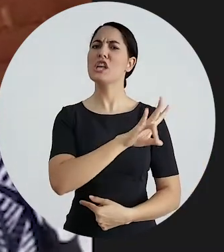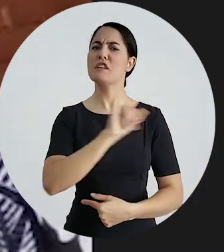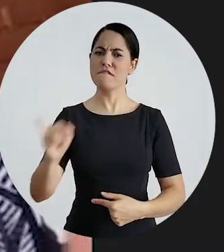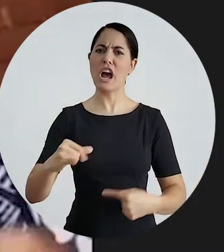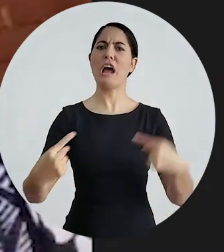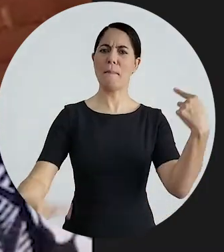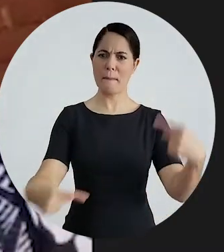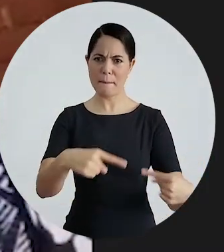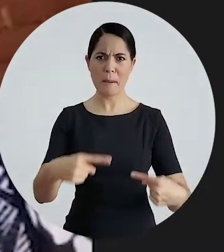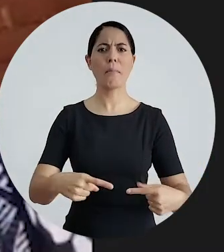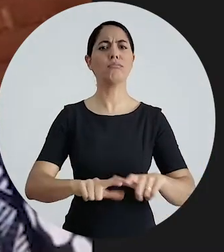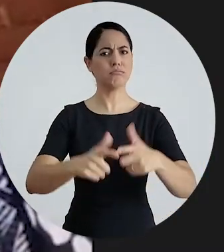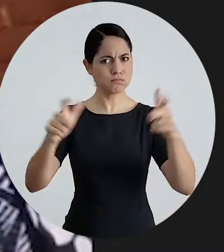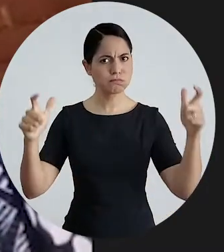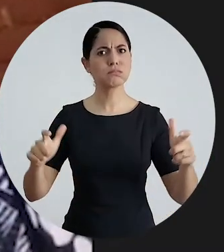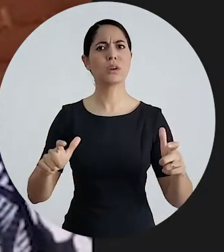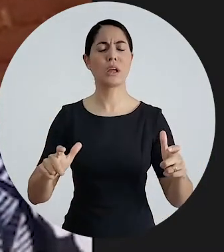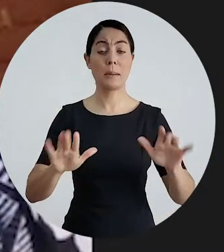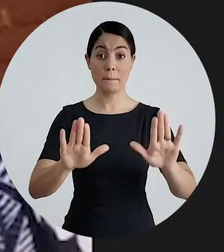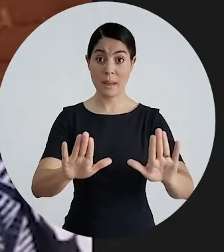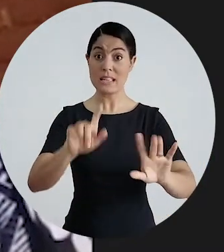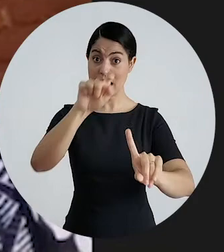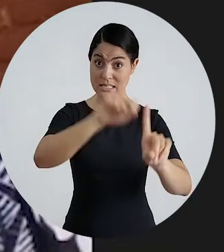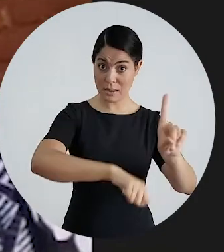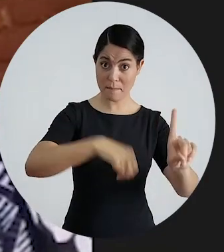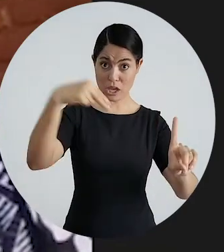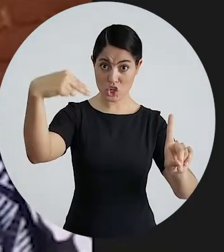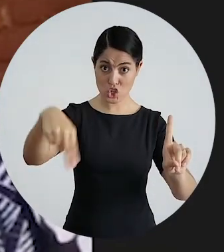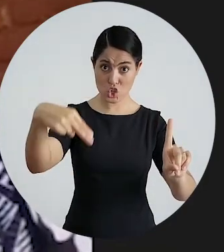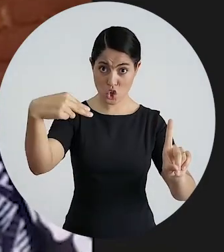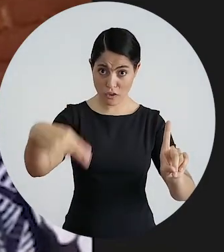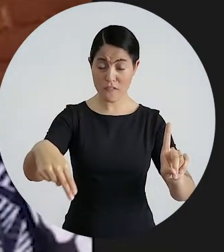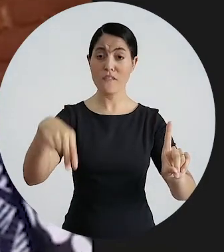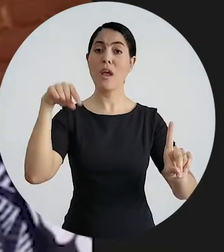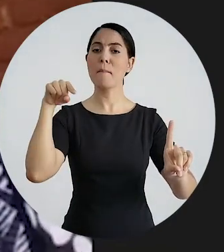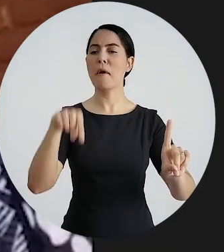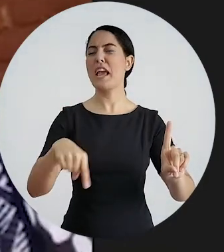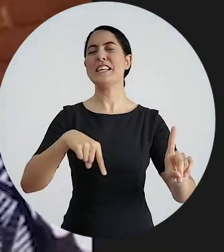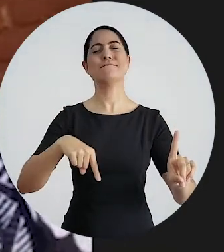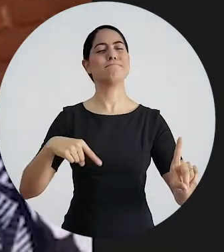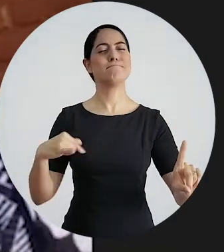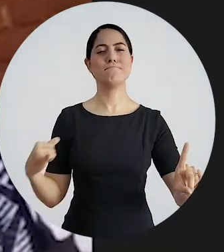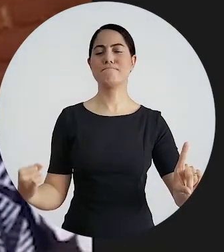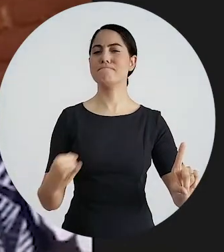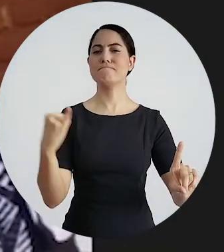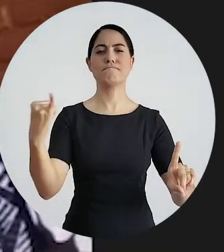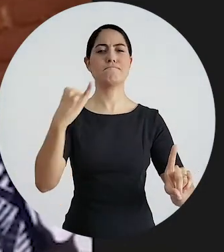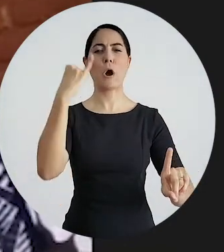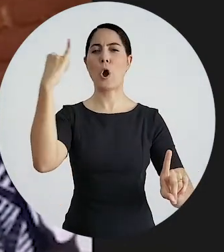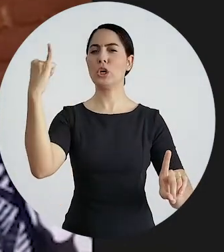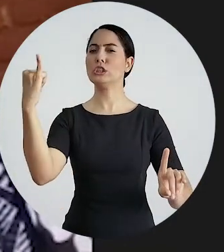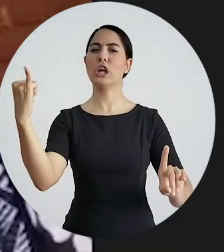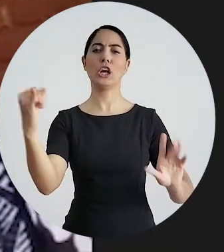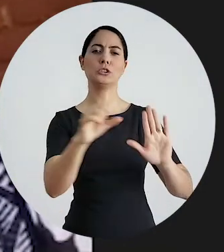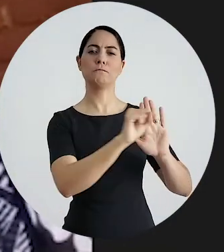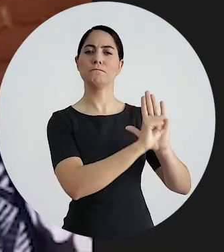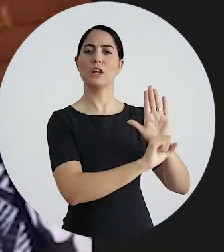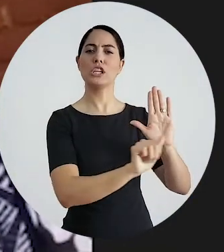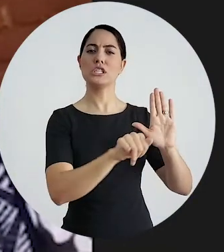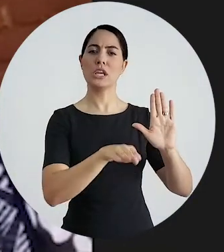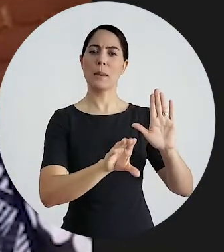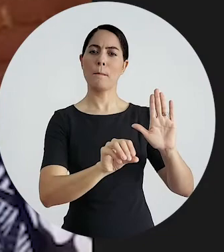que discutiremos ainda muito, mas acho que esse mês de novembro é um mês que tem